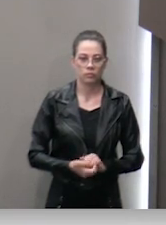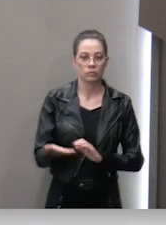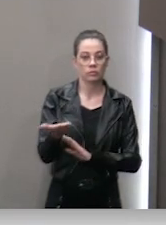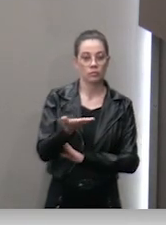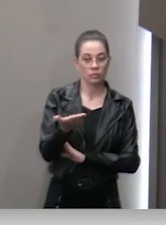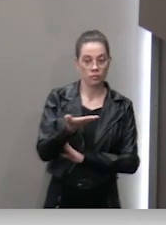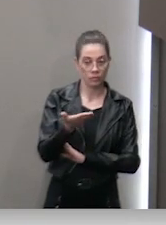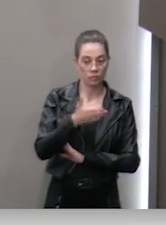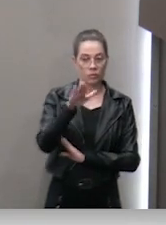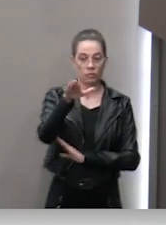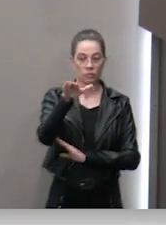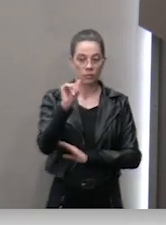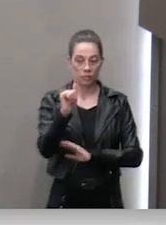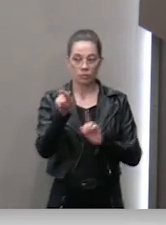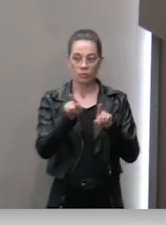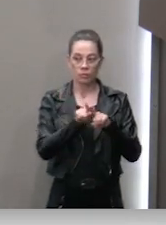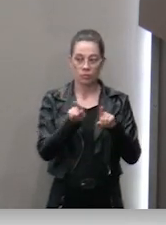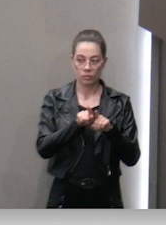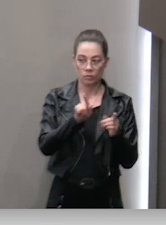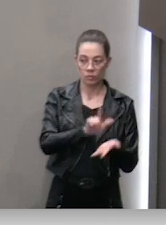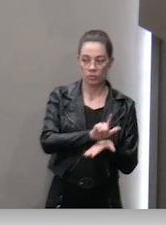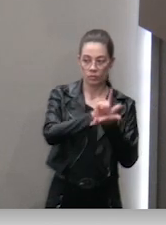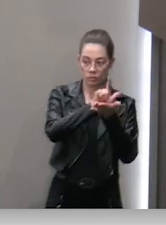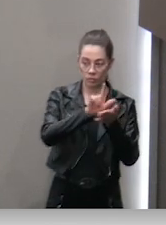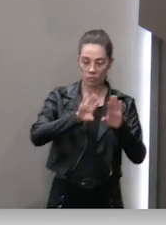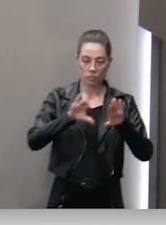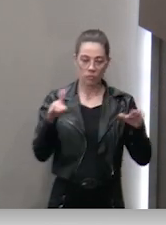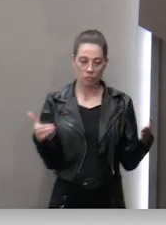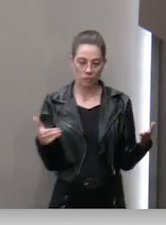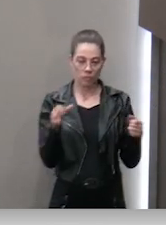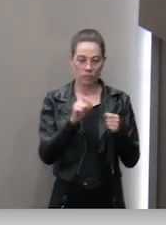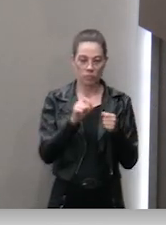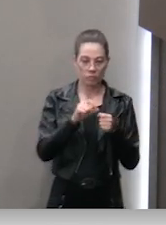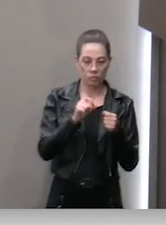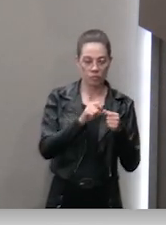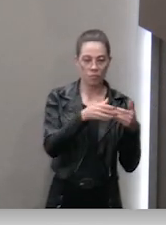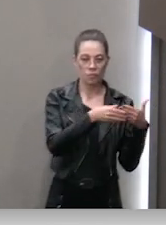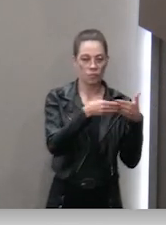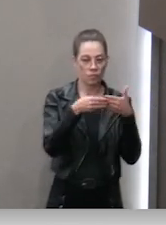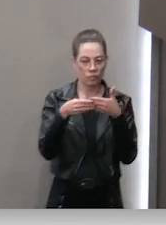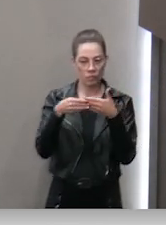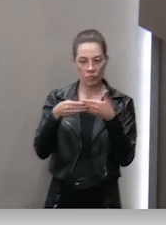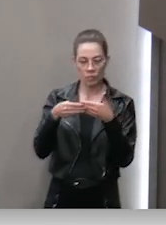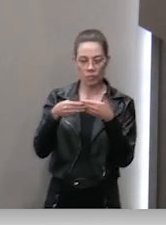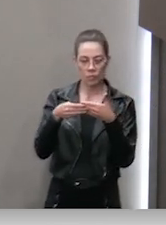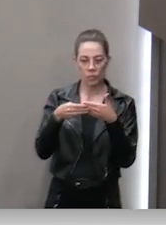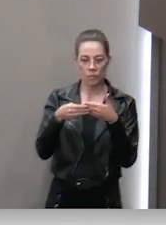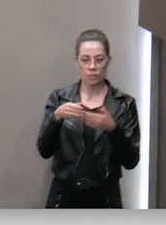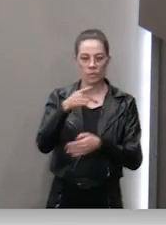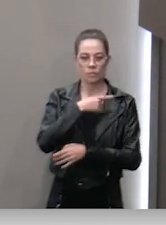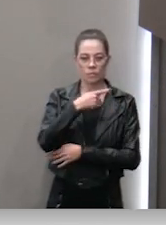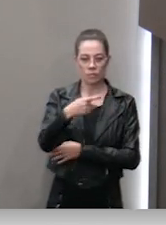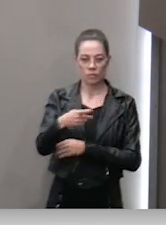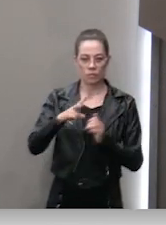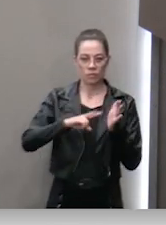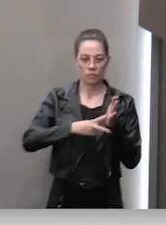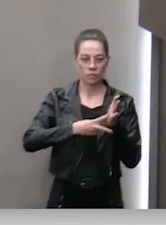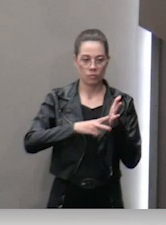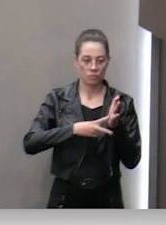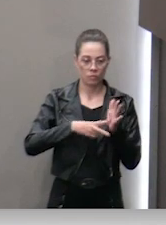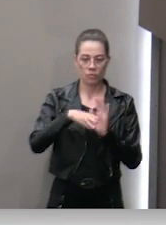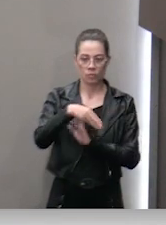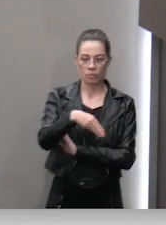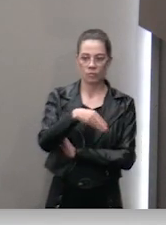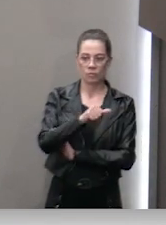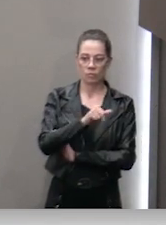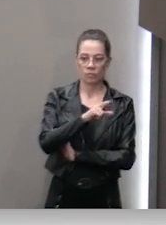Agora, convidamos os líderes de bancada para que conduzam até o plenário a presidente do Simpasso,